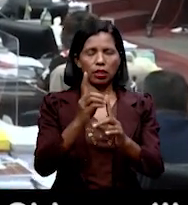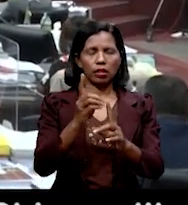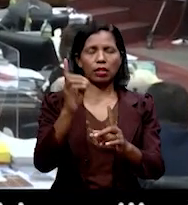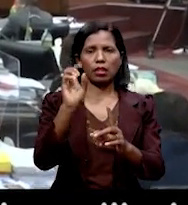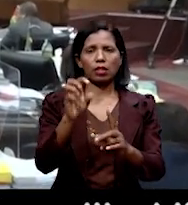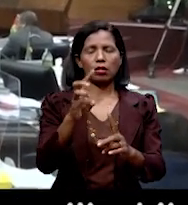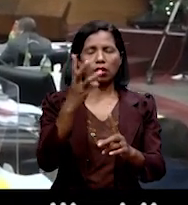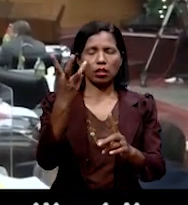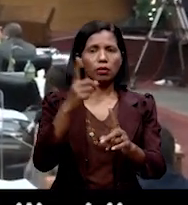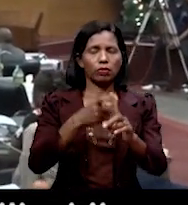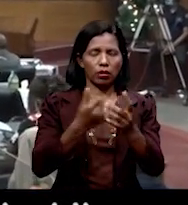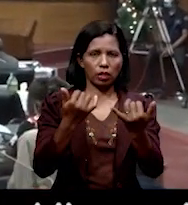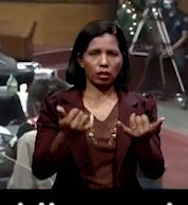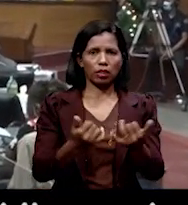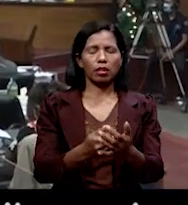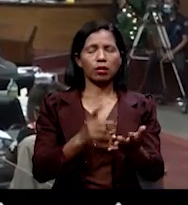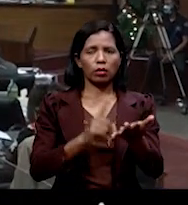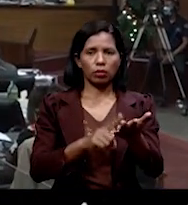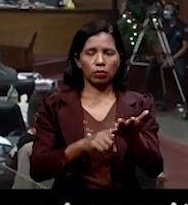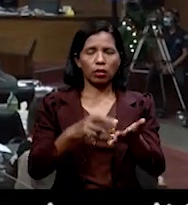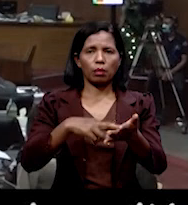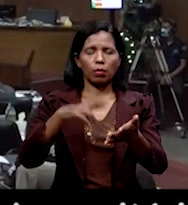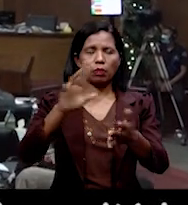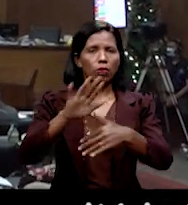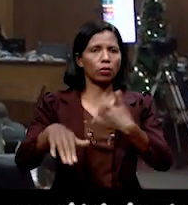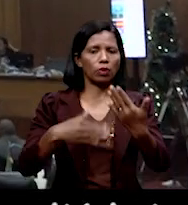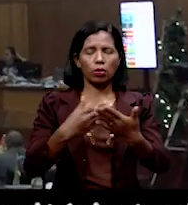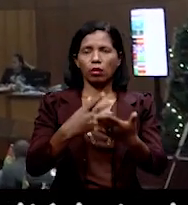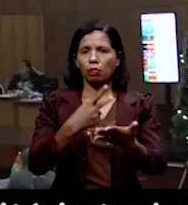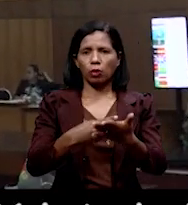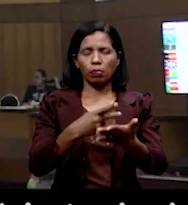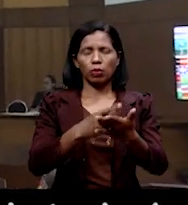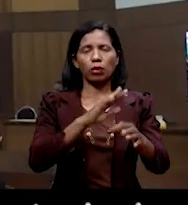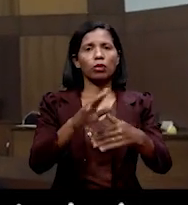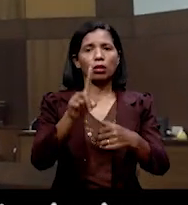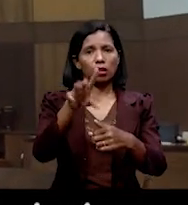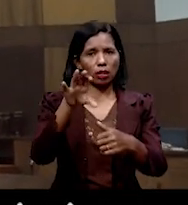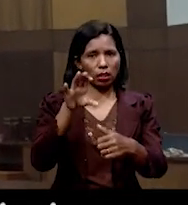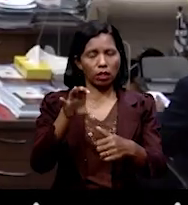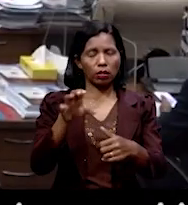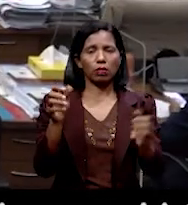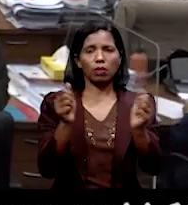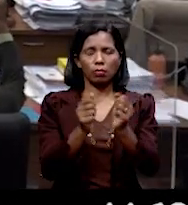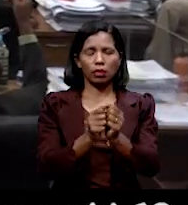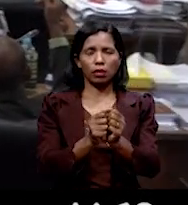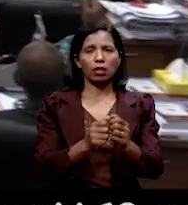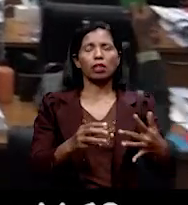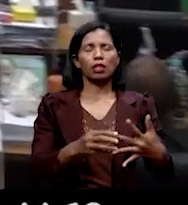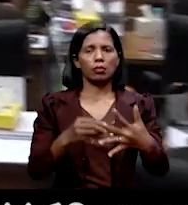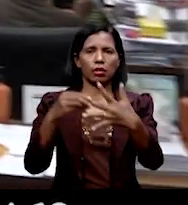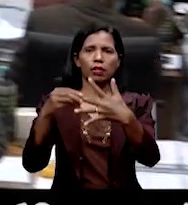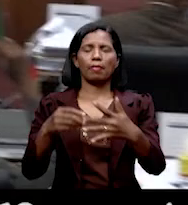en fulanen, hafuin diskuti no aprova hotu proposta alteração atus ida resen ia fase